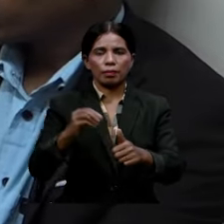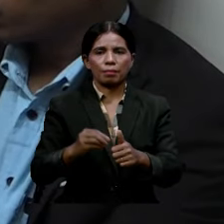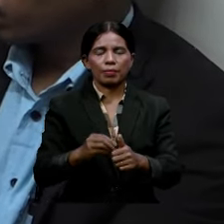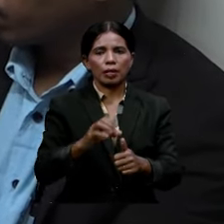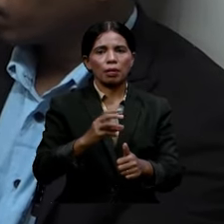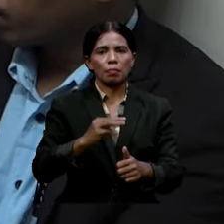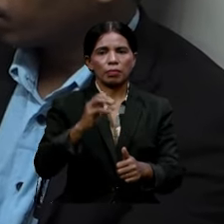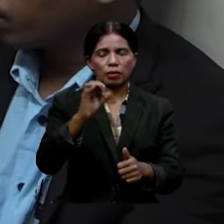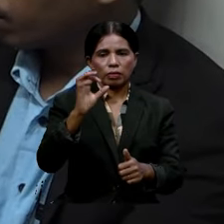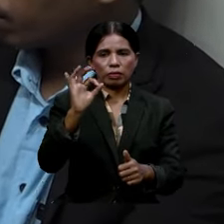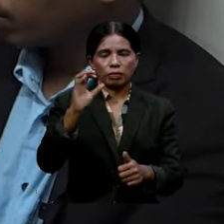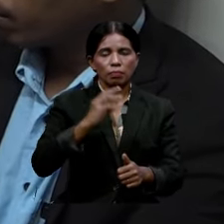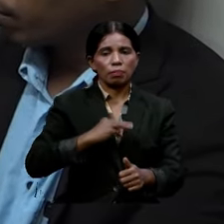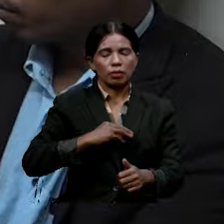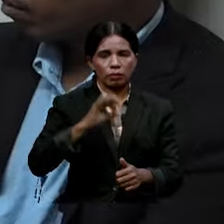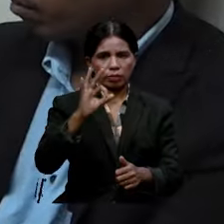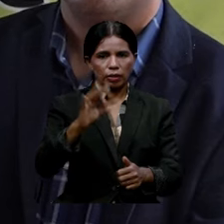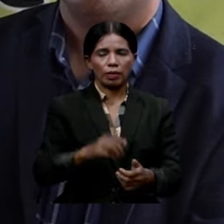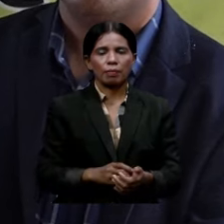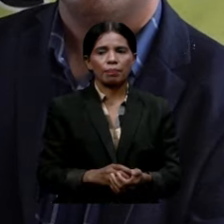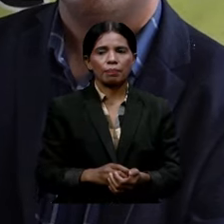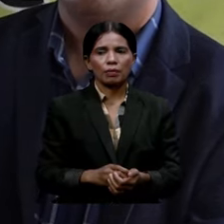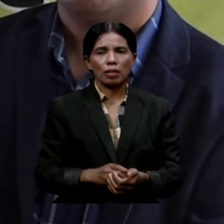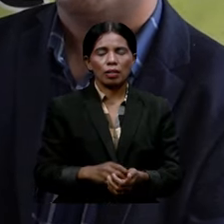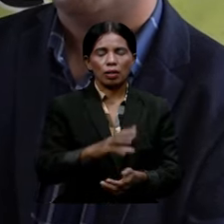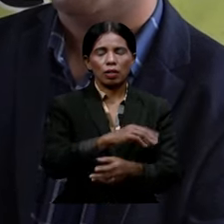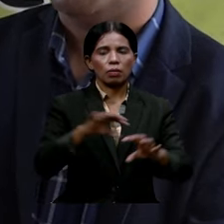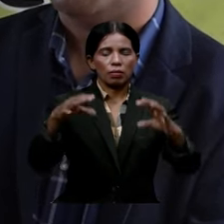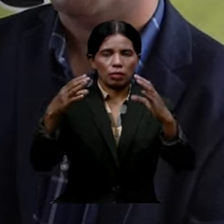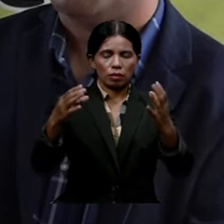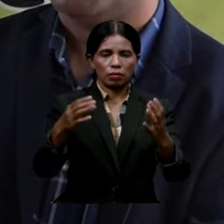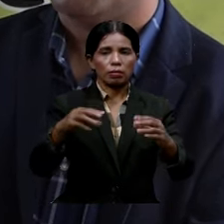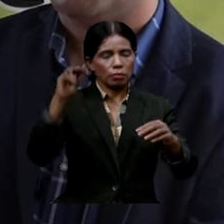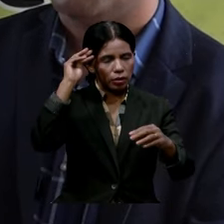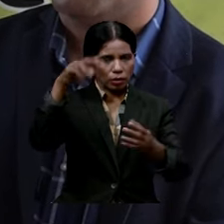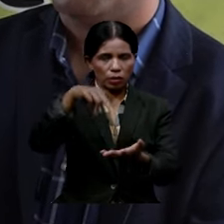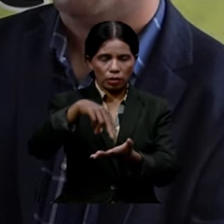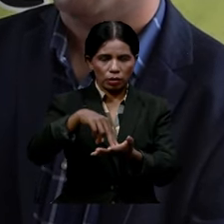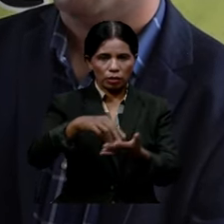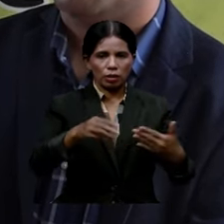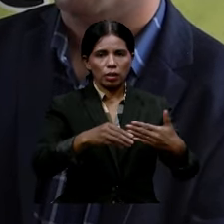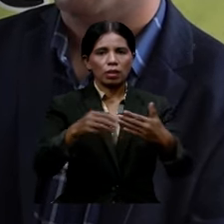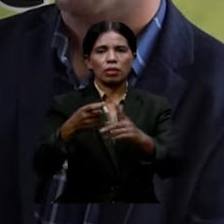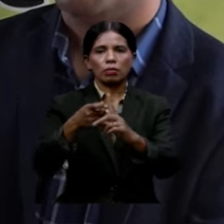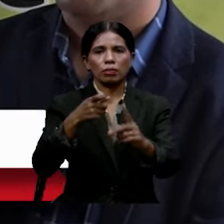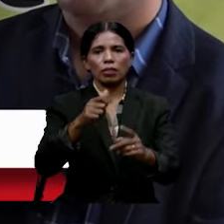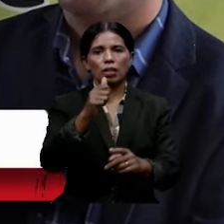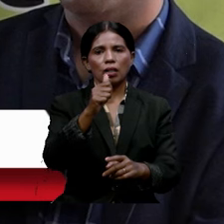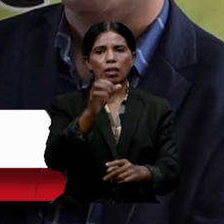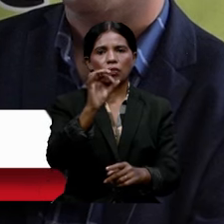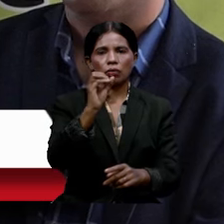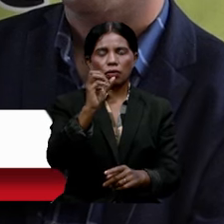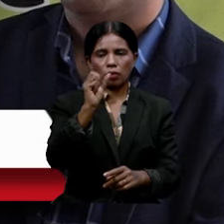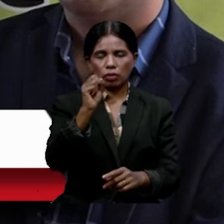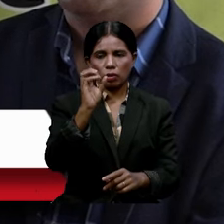manufahi. Na comissão instaladora ne bem ministério Ariona lidera o se Sr. Afonso e tem que bahare treino